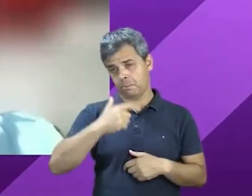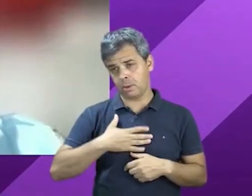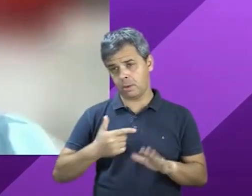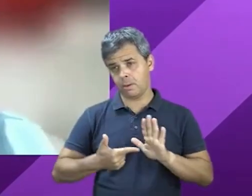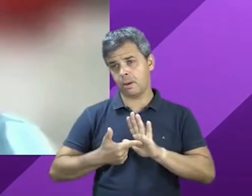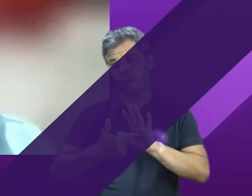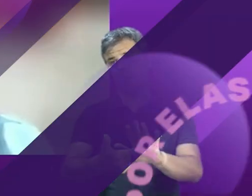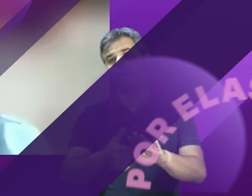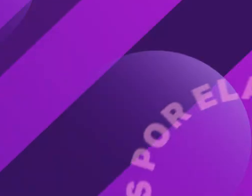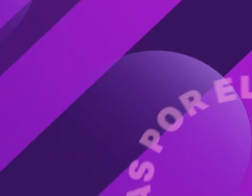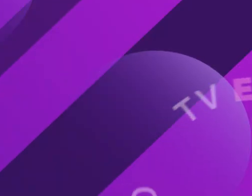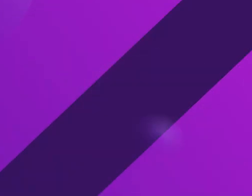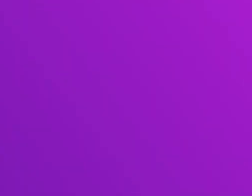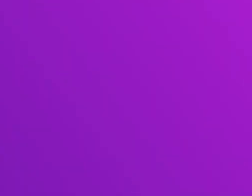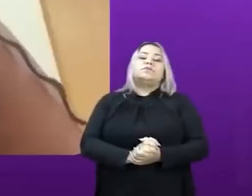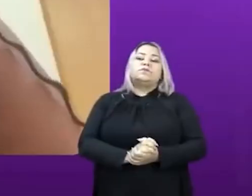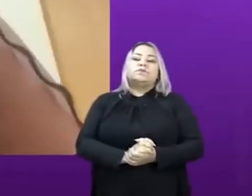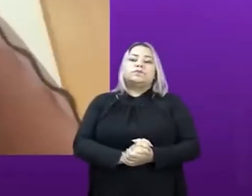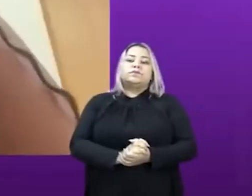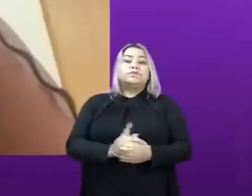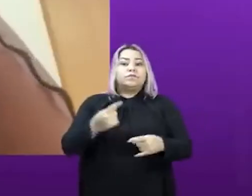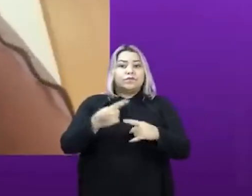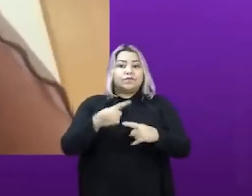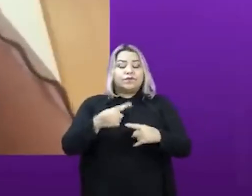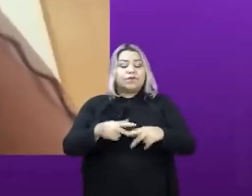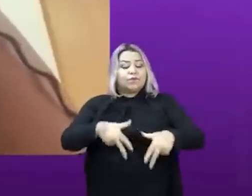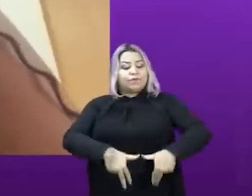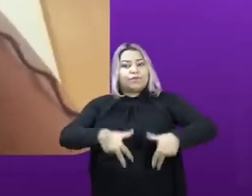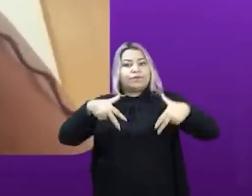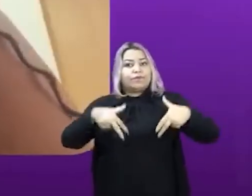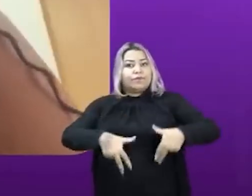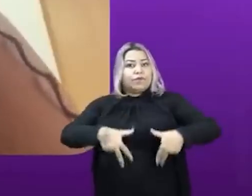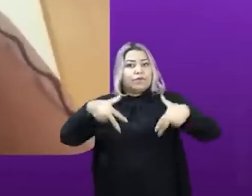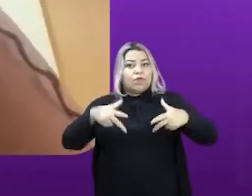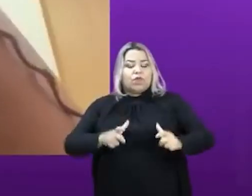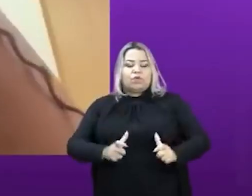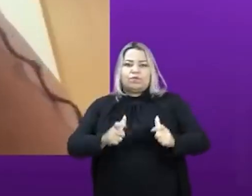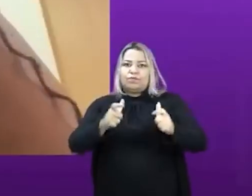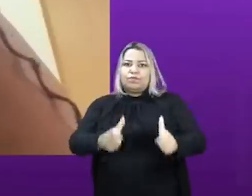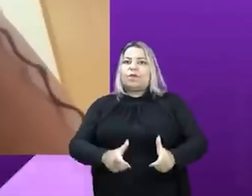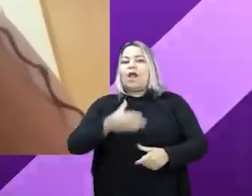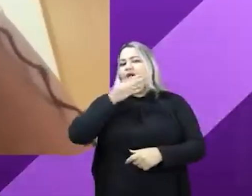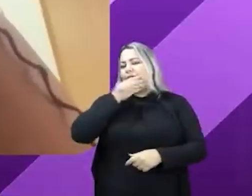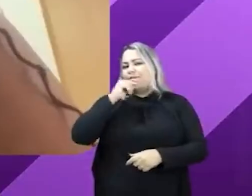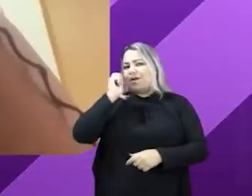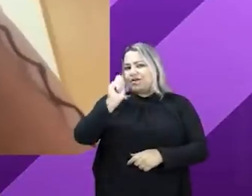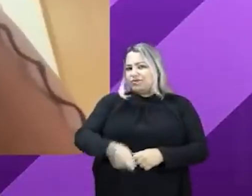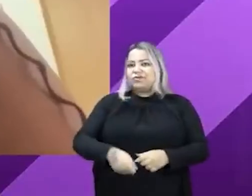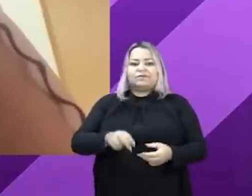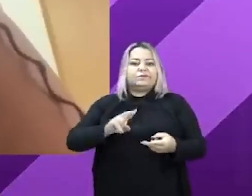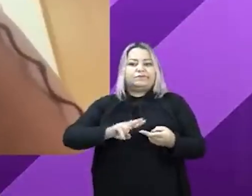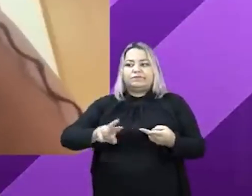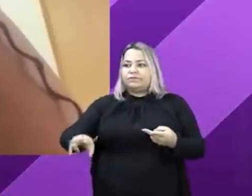mostra muito dessa desigualdade. Porque o hip hop é um lugar muito machista, muito